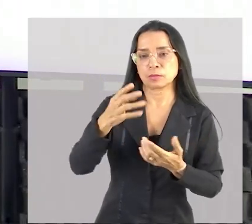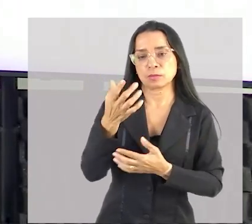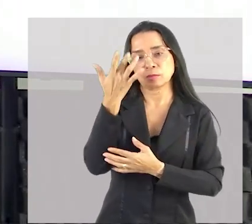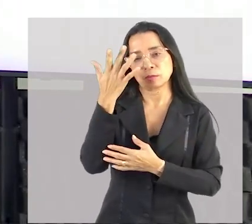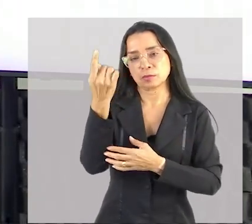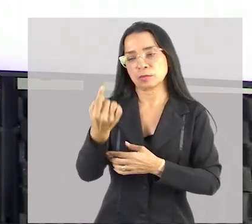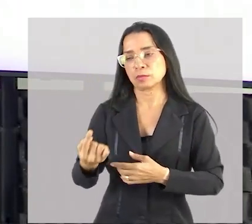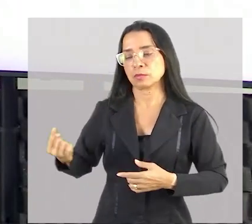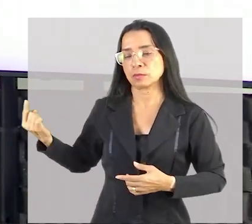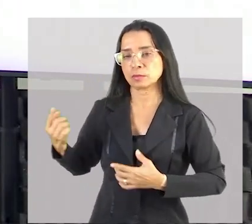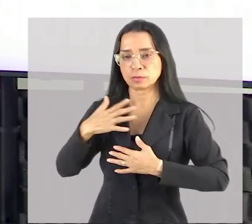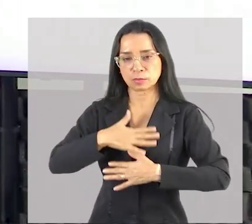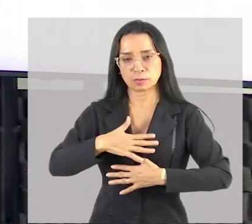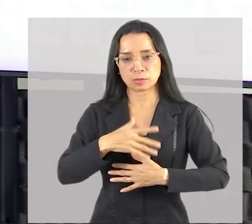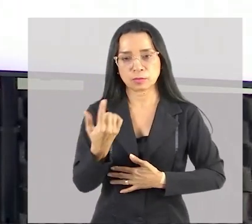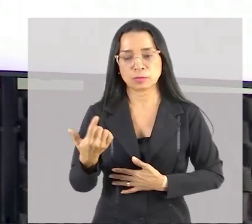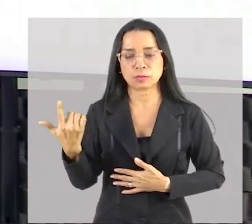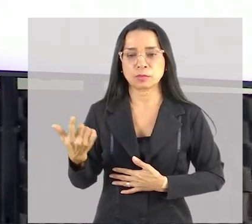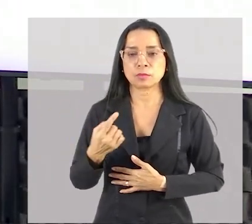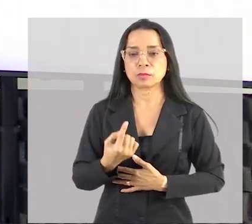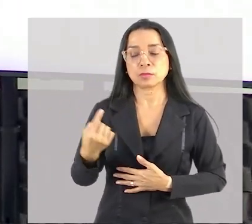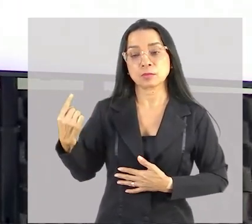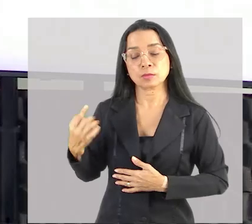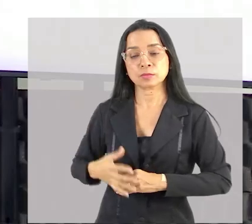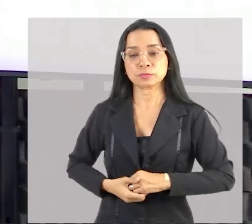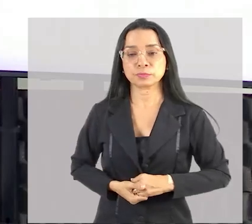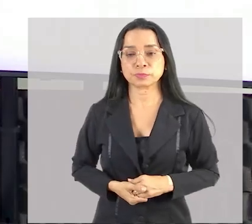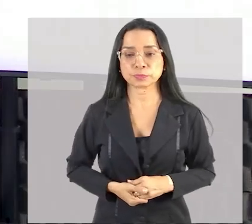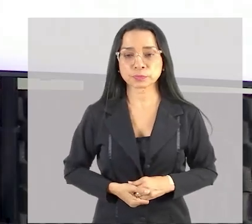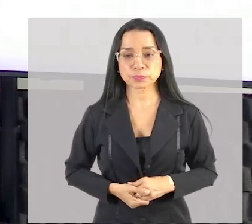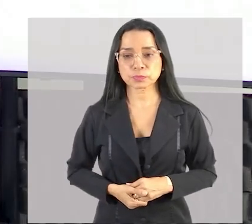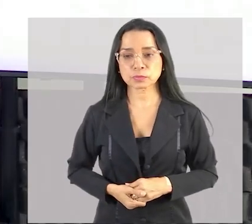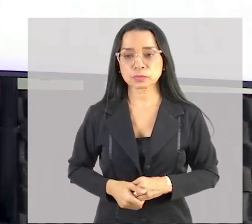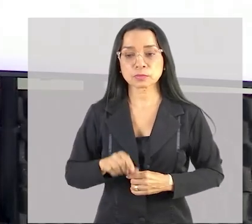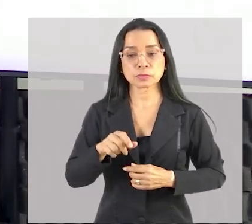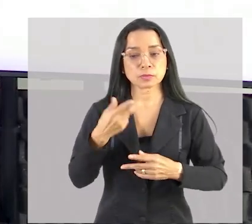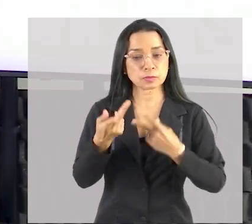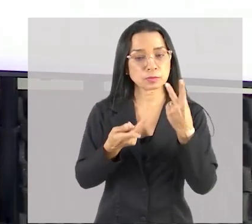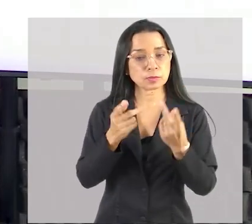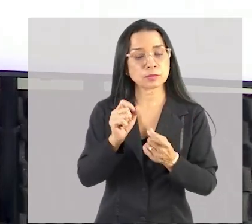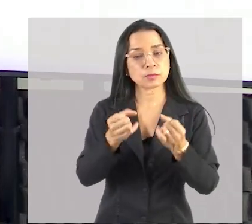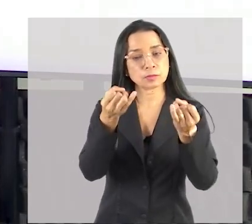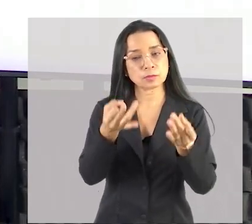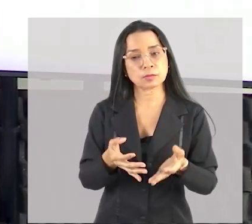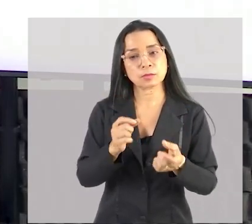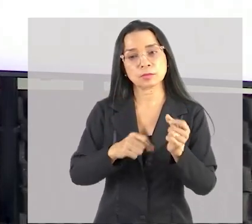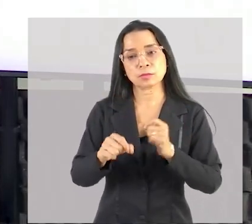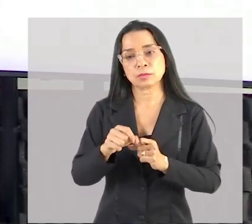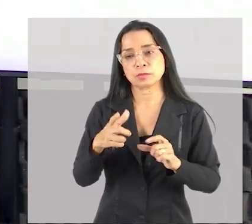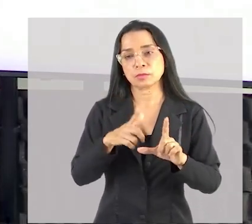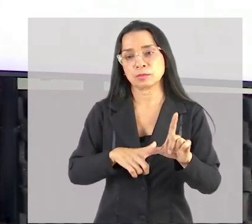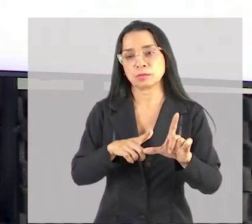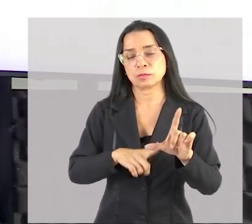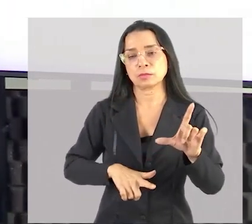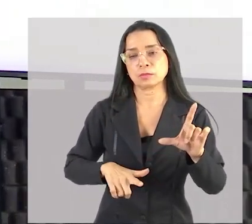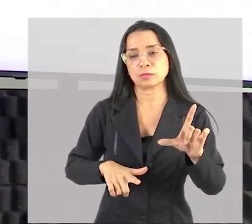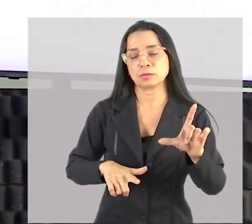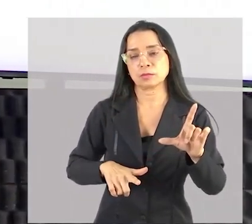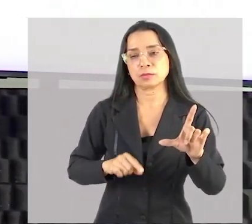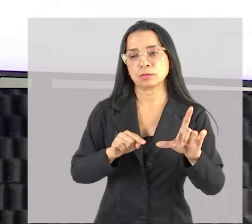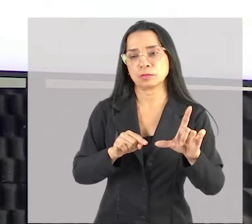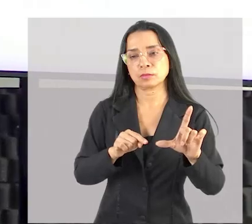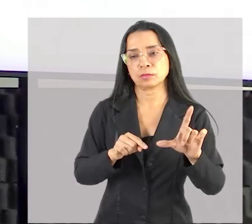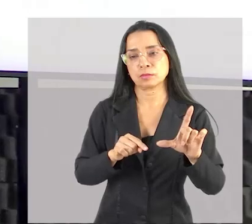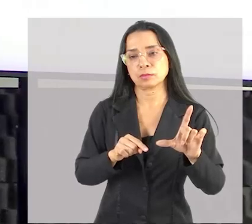gente? Então, quando vem para cá, ó, o que ele está falando para você? A síntese do TNT.